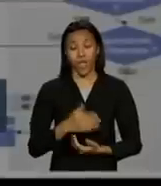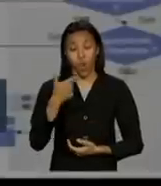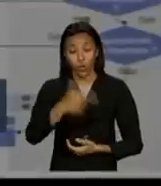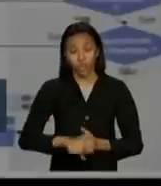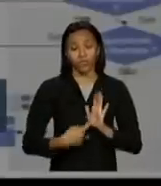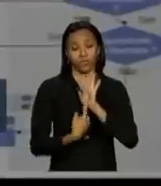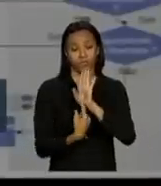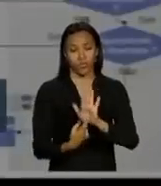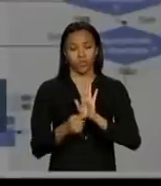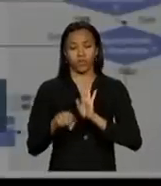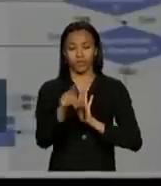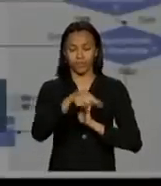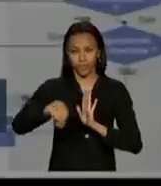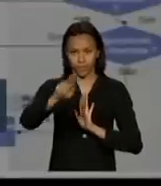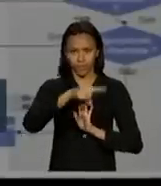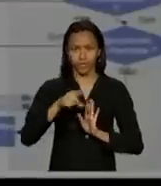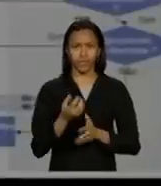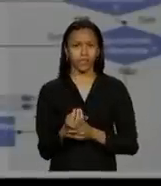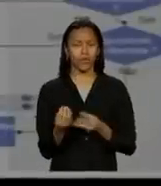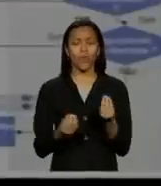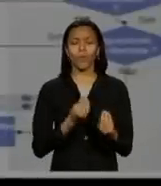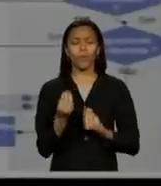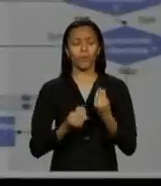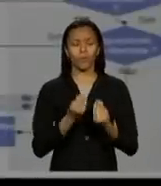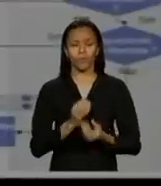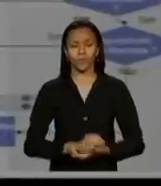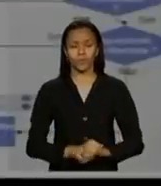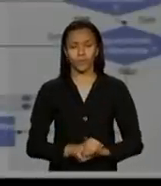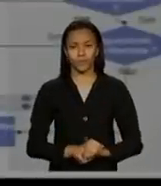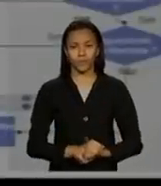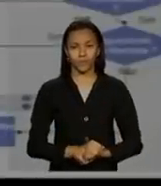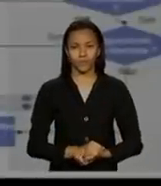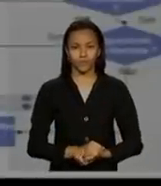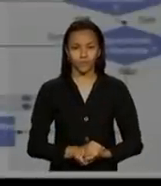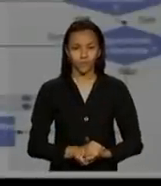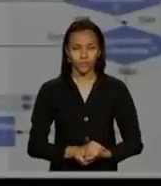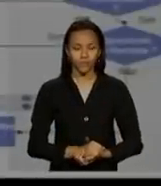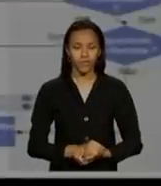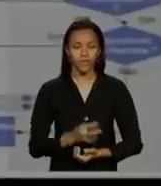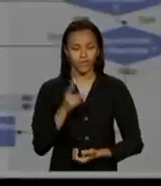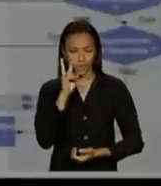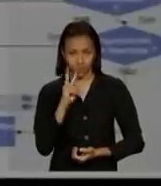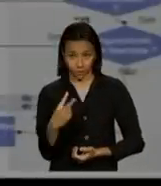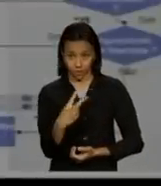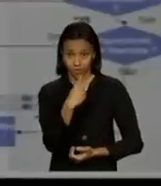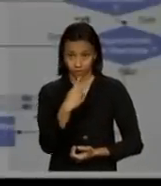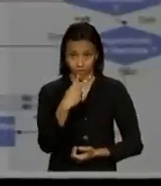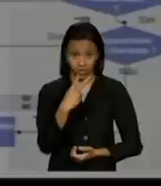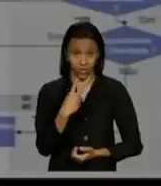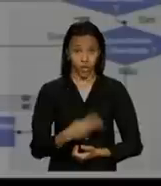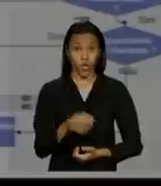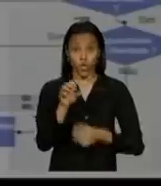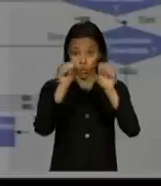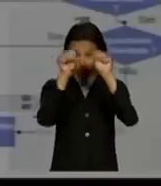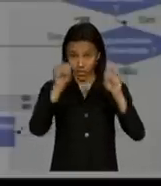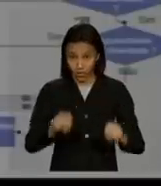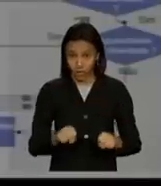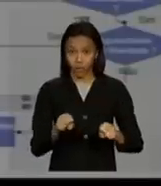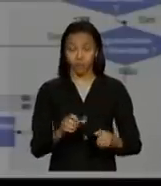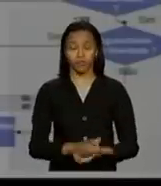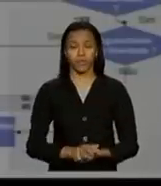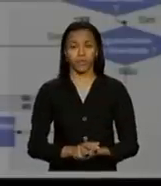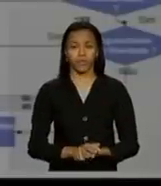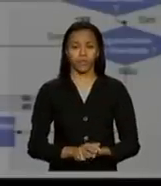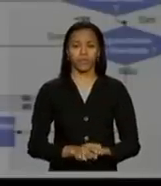aqui um pouco só um caso de e acompanhamento sistema de contenção do clime